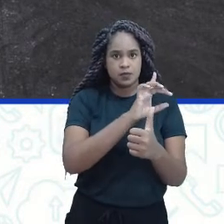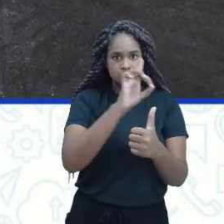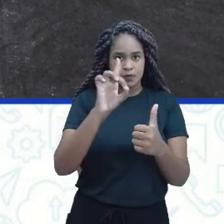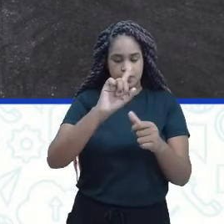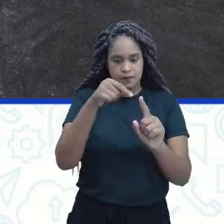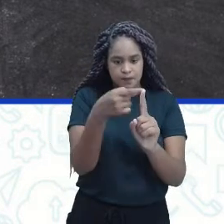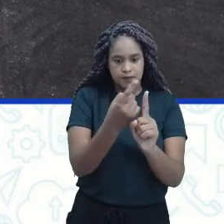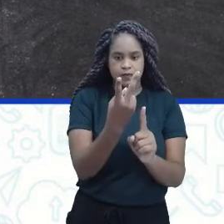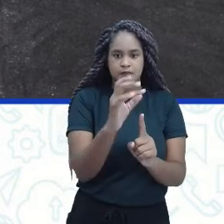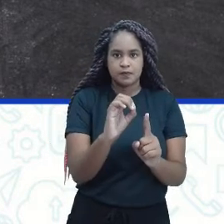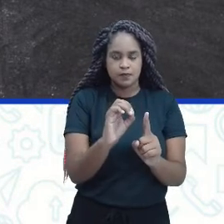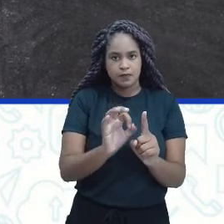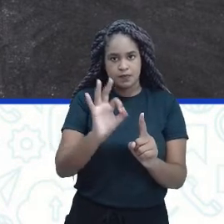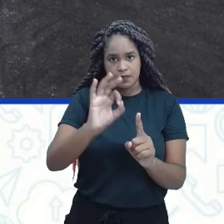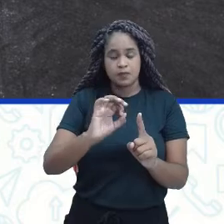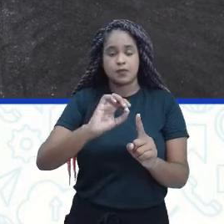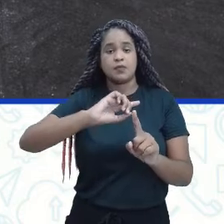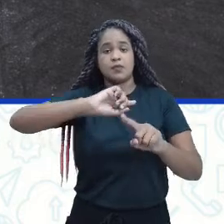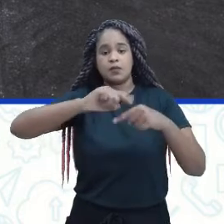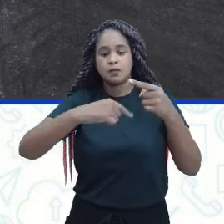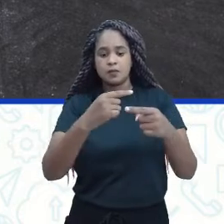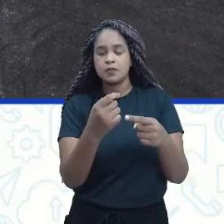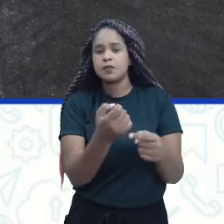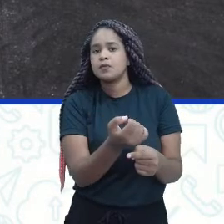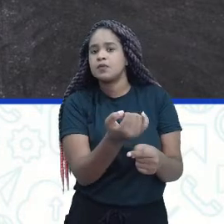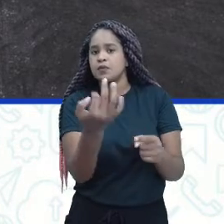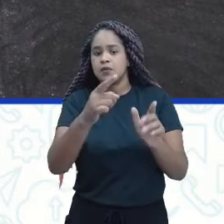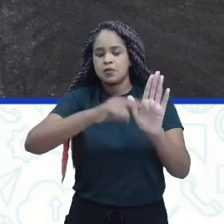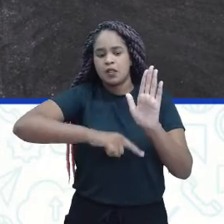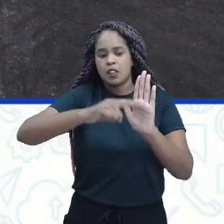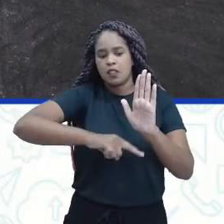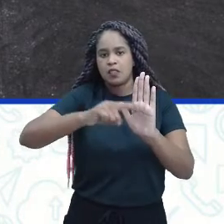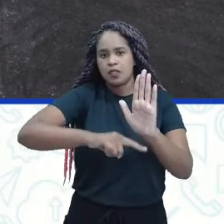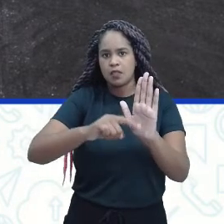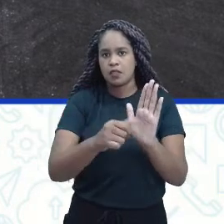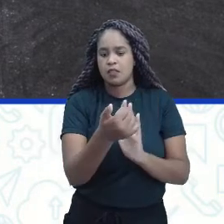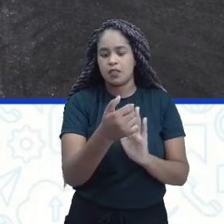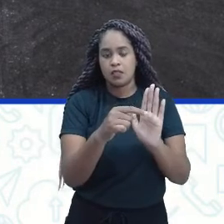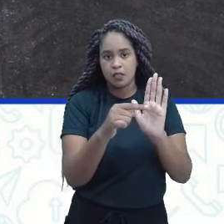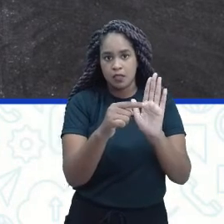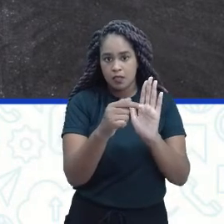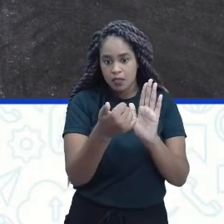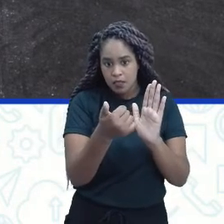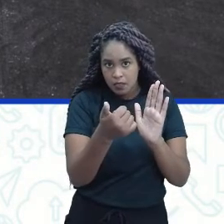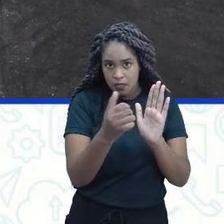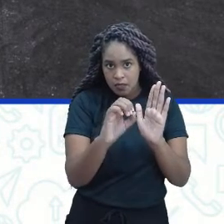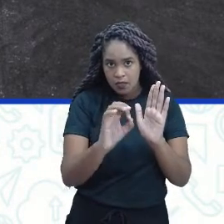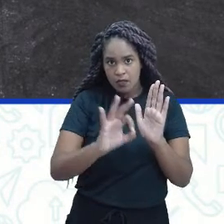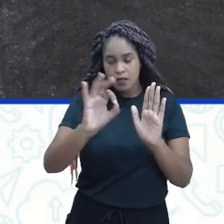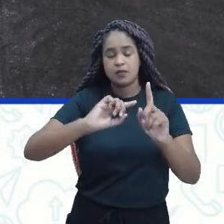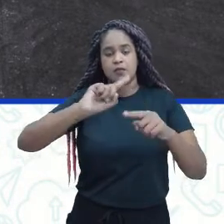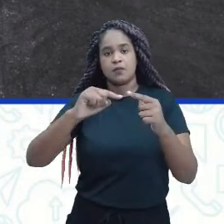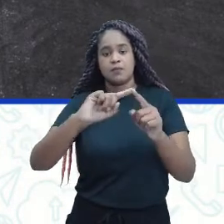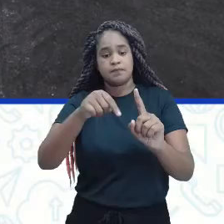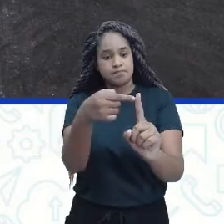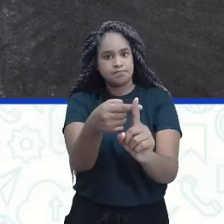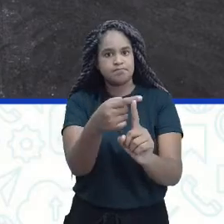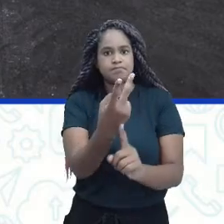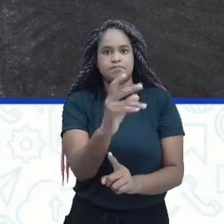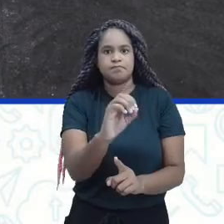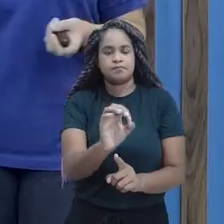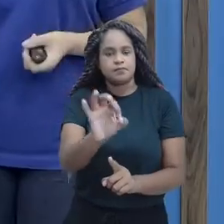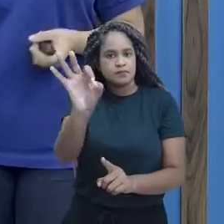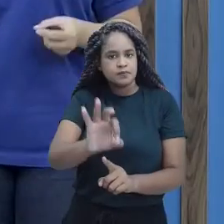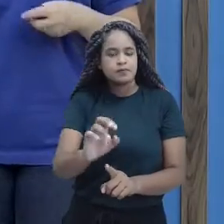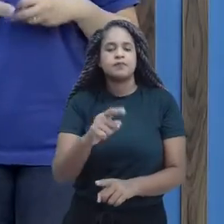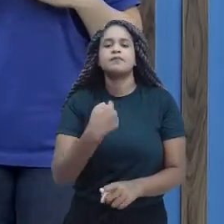de 20%, depois a gente teve alguns descontos de 10% e depois a gente teve de novo um aumento de 20%. A